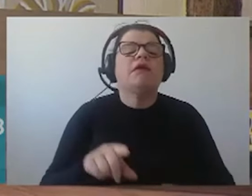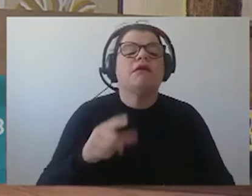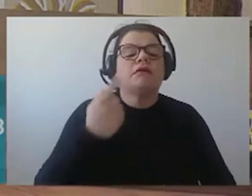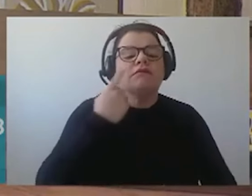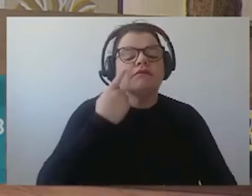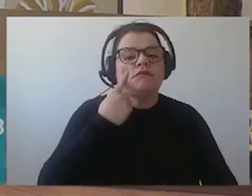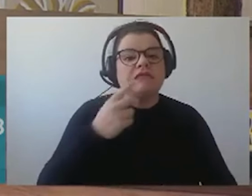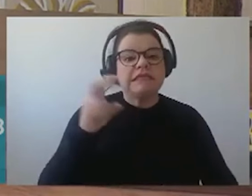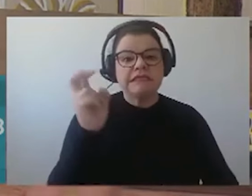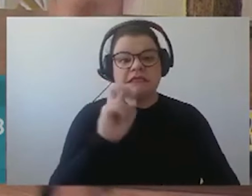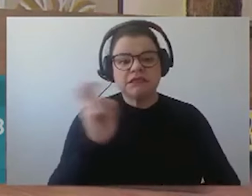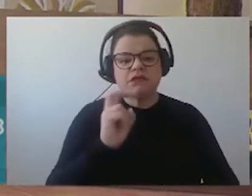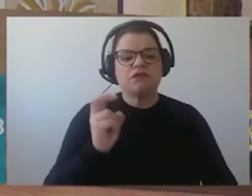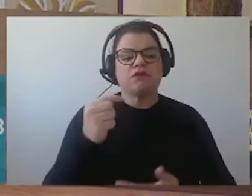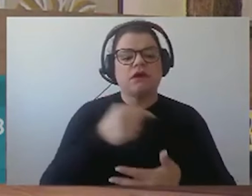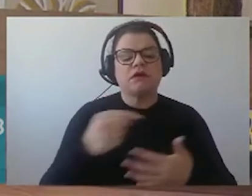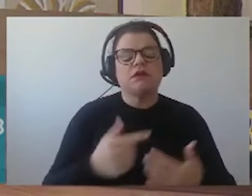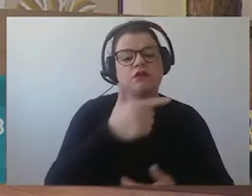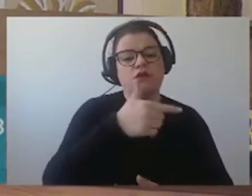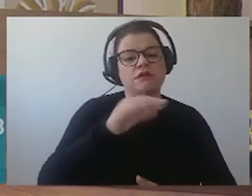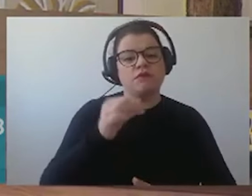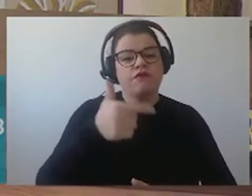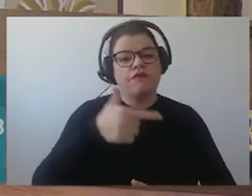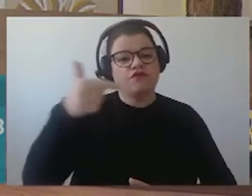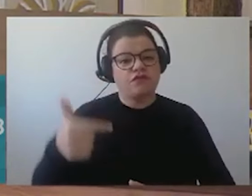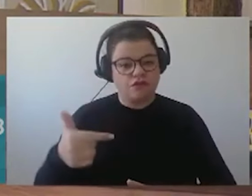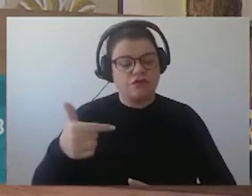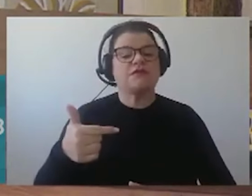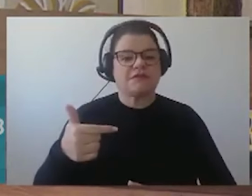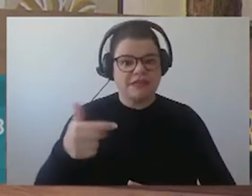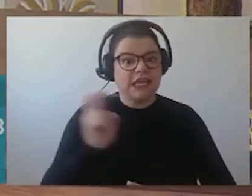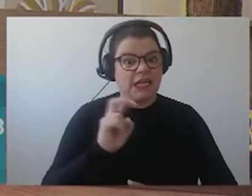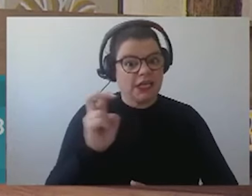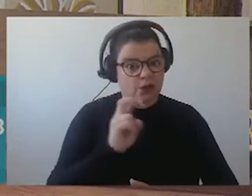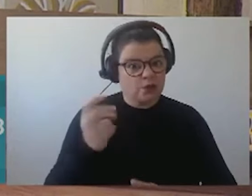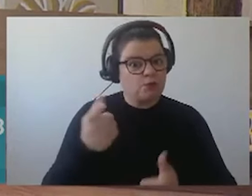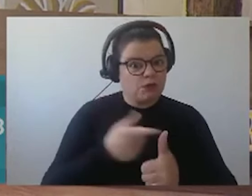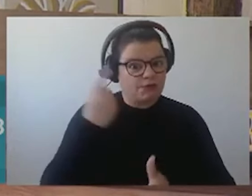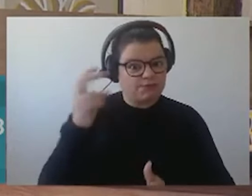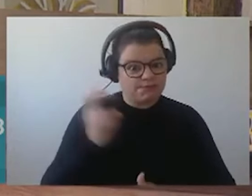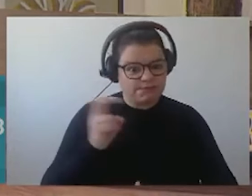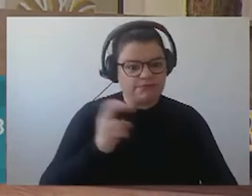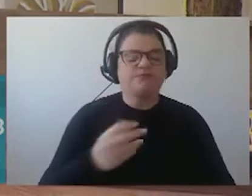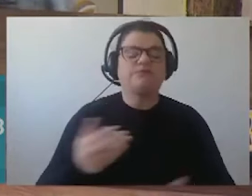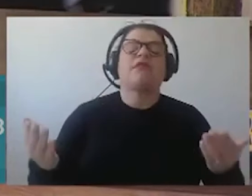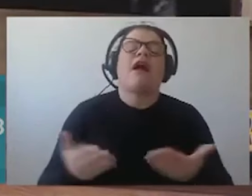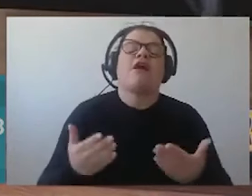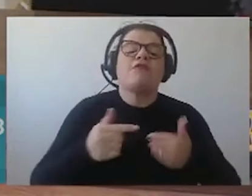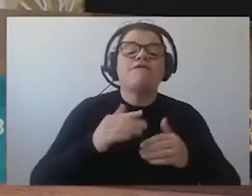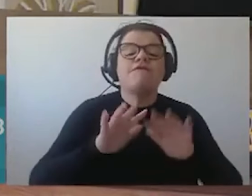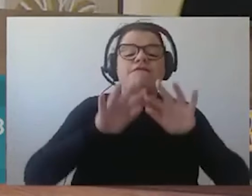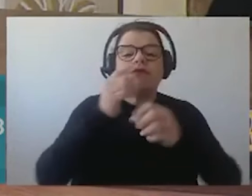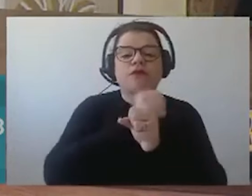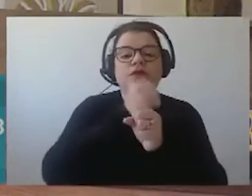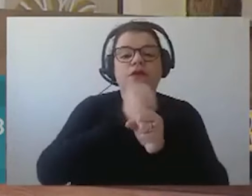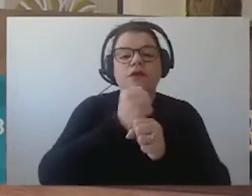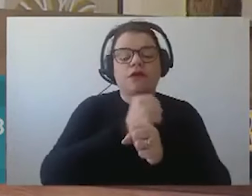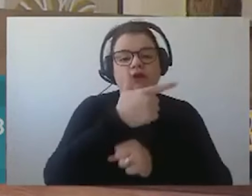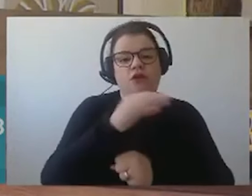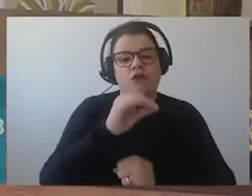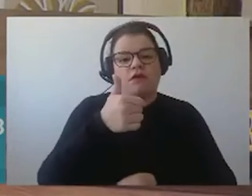em Assunção, em 2022. Para esse ano, os objetivos dele são, ao final de 2023, estar posicionado entre os